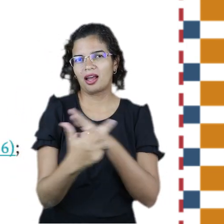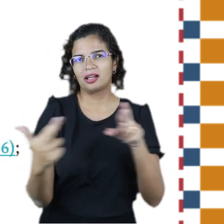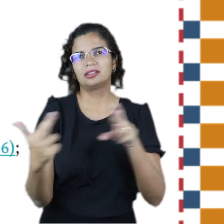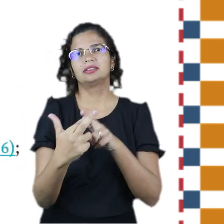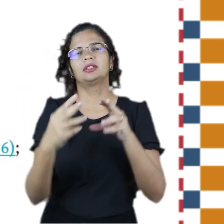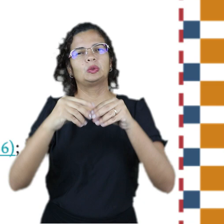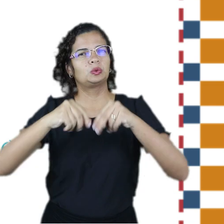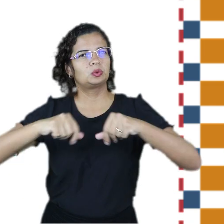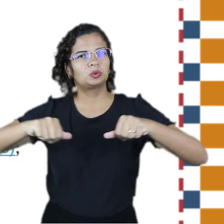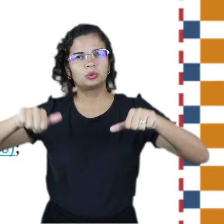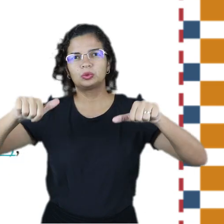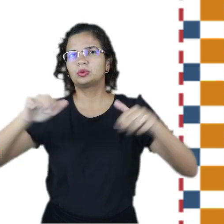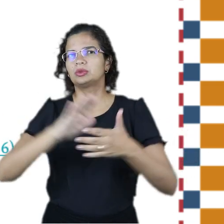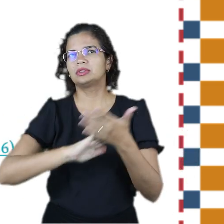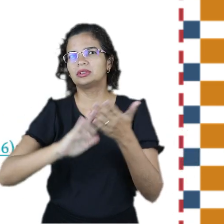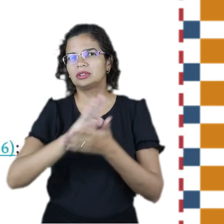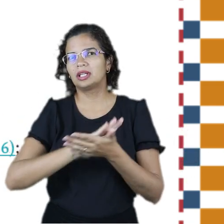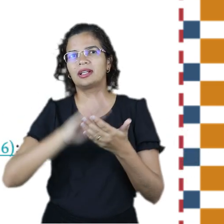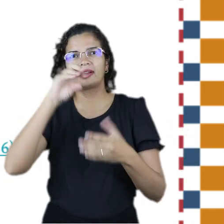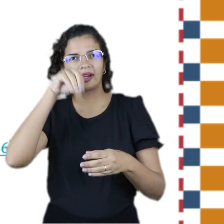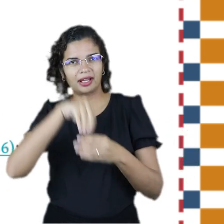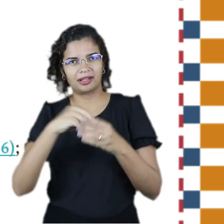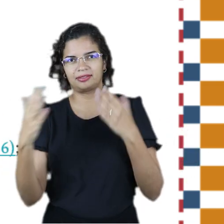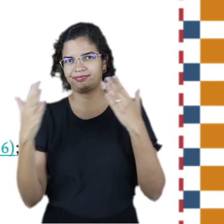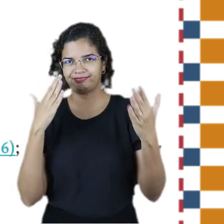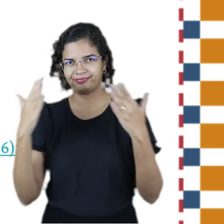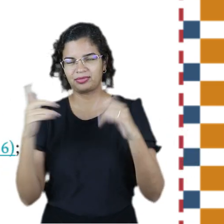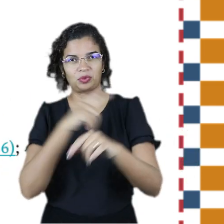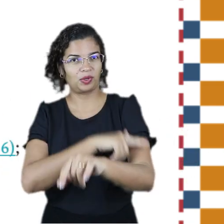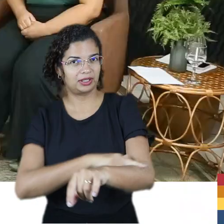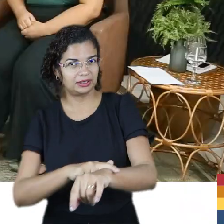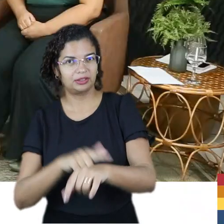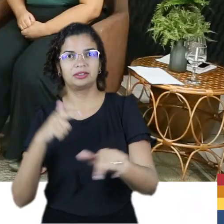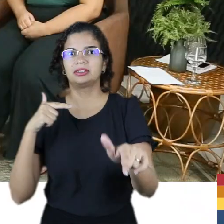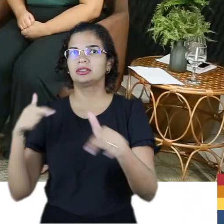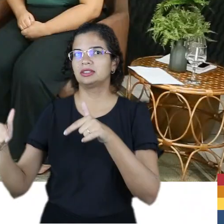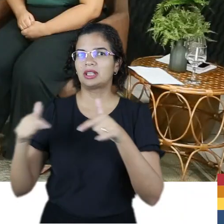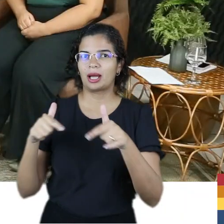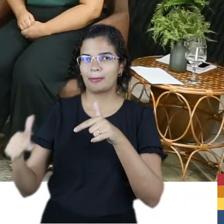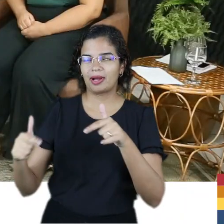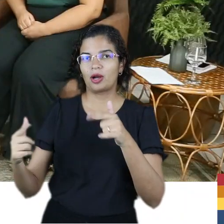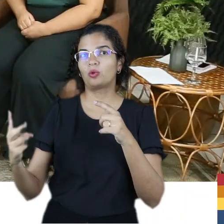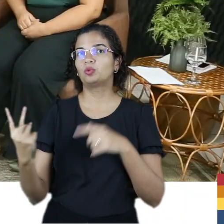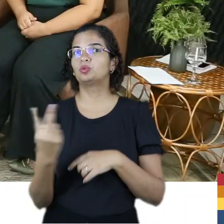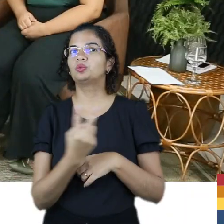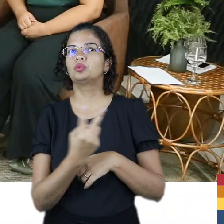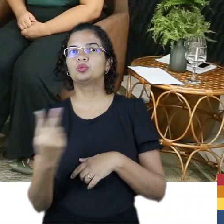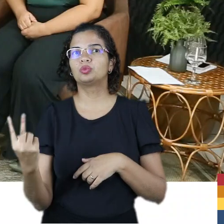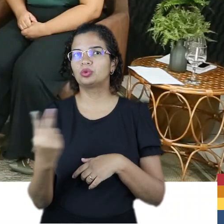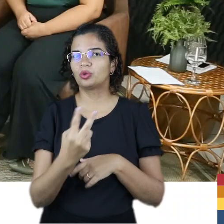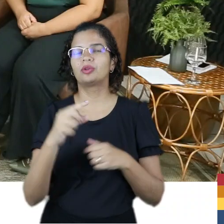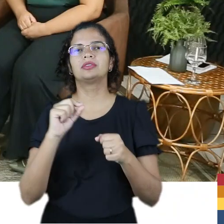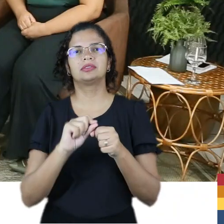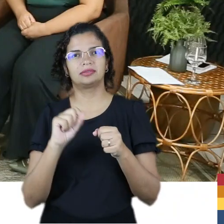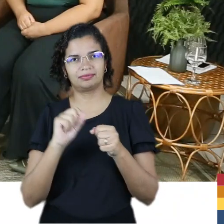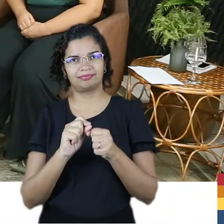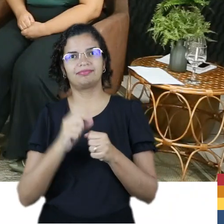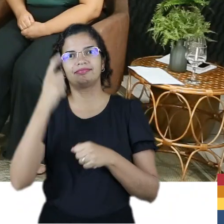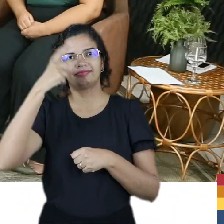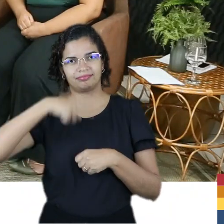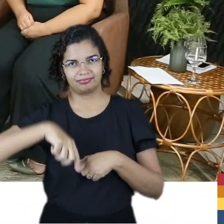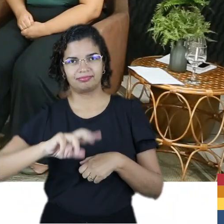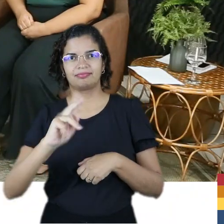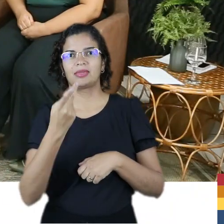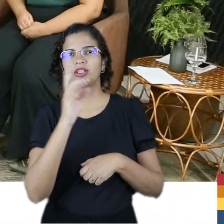ontológico e formador das relações sociais. Bom, o que isso quer dizer? que a partir das leituras de Karl Marx e